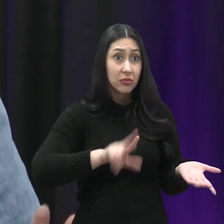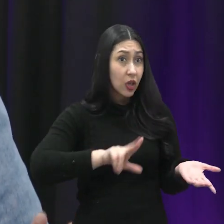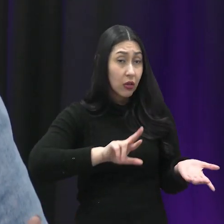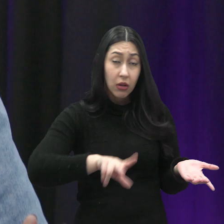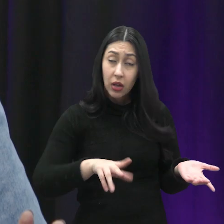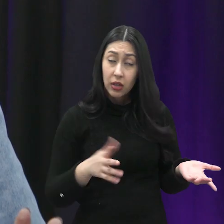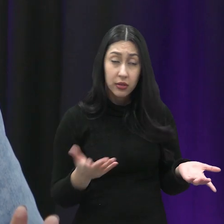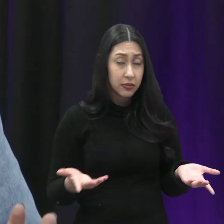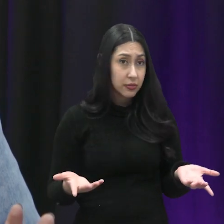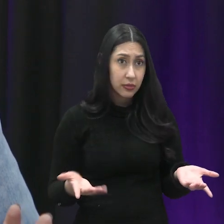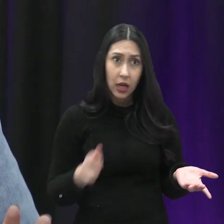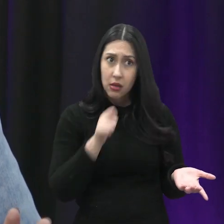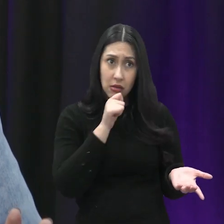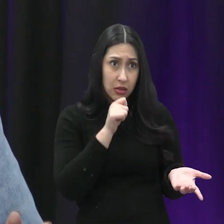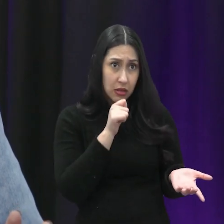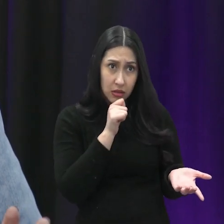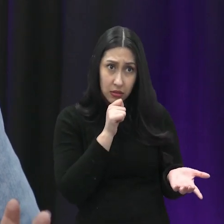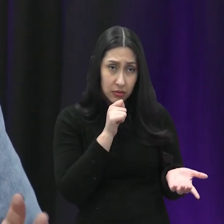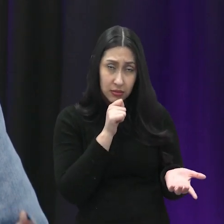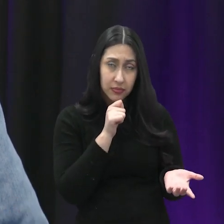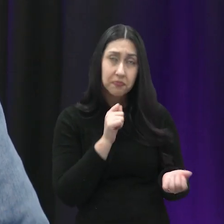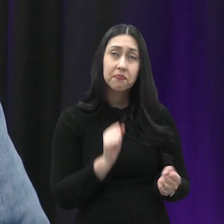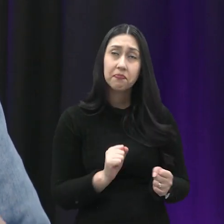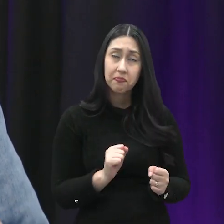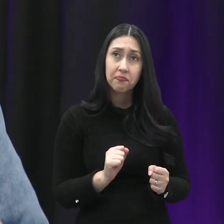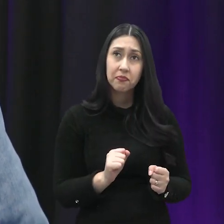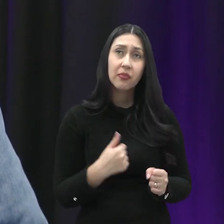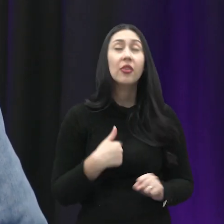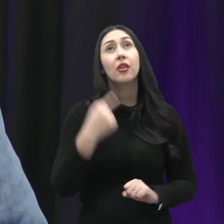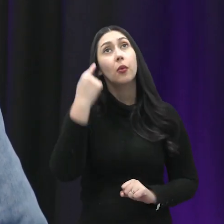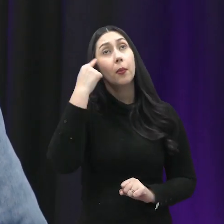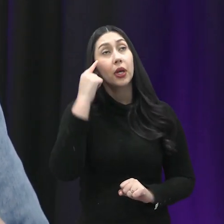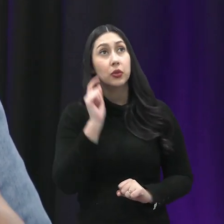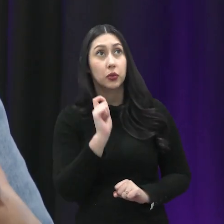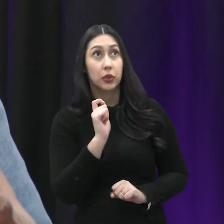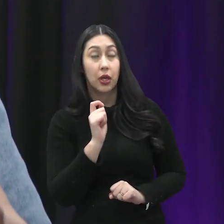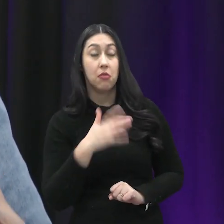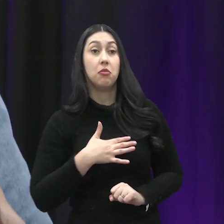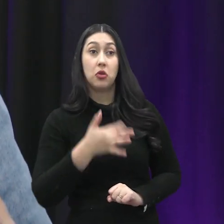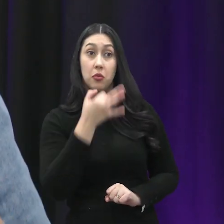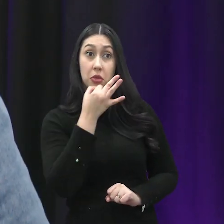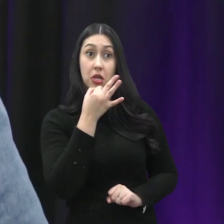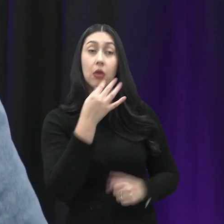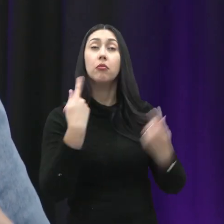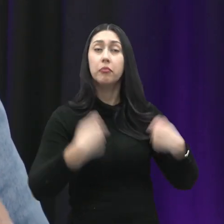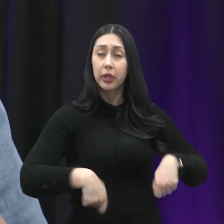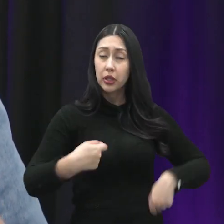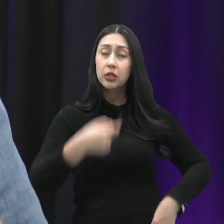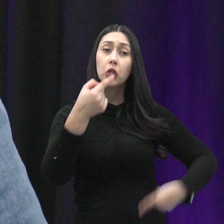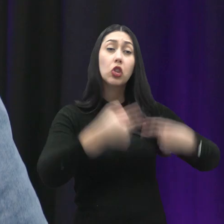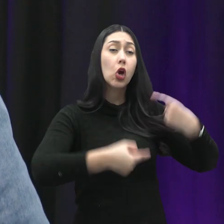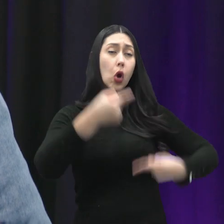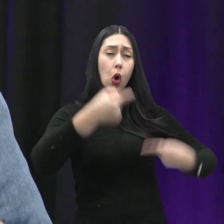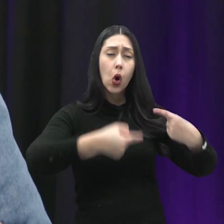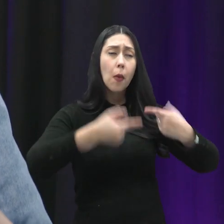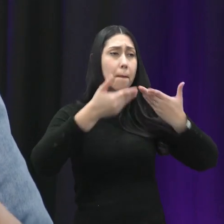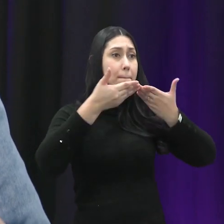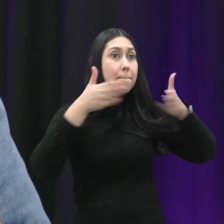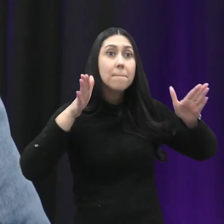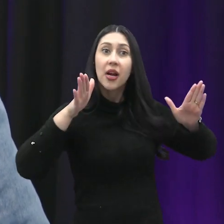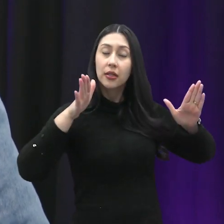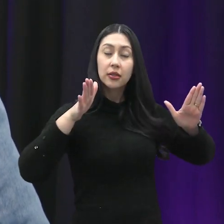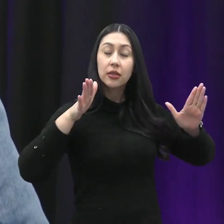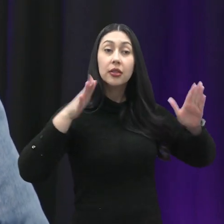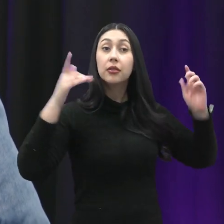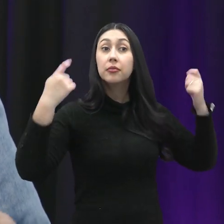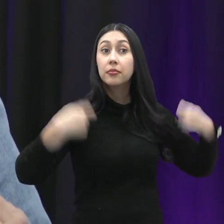é patologia ainda. Uhum. A gente tem, eu penso assim, que a discussão tem que ser ampla, aberta, e o que tem que